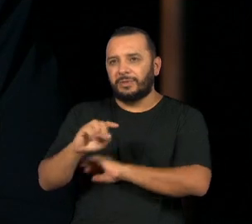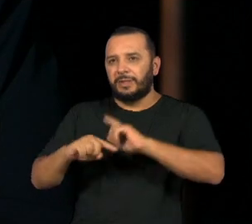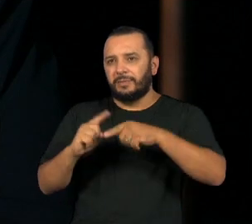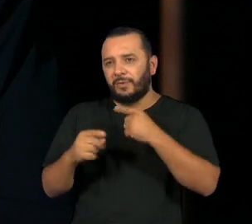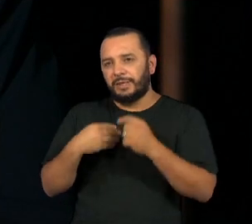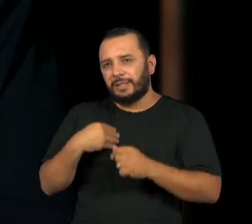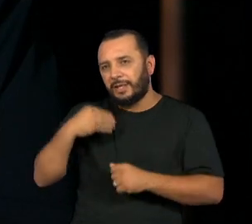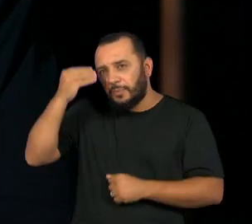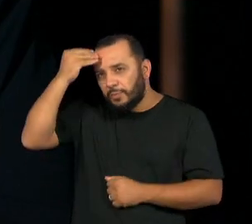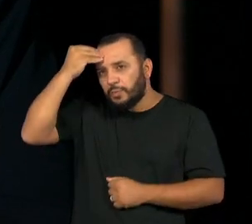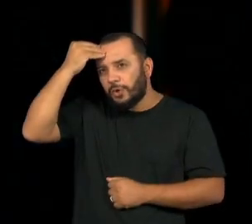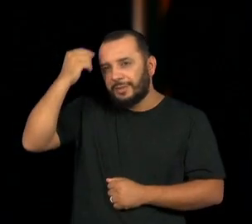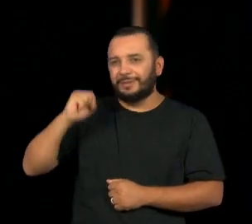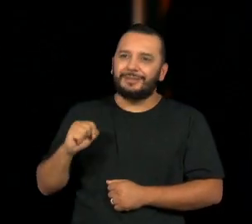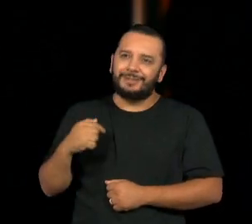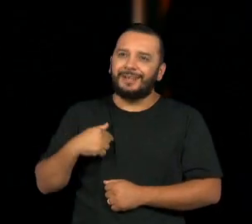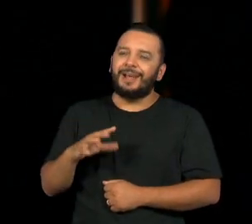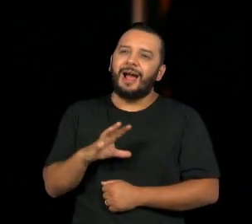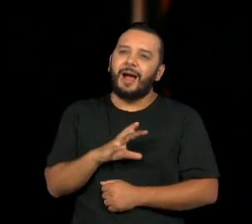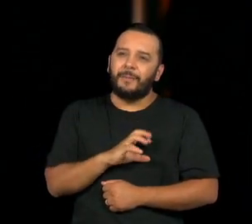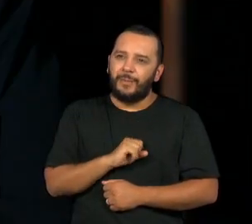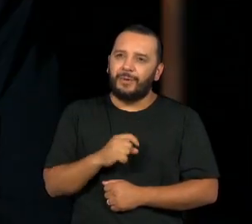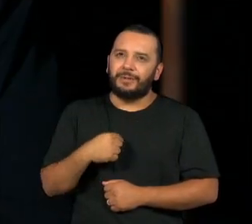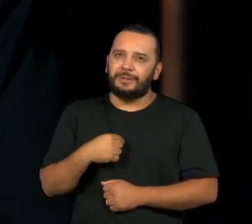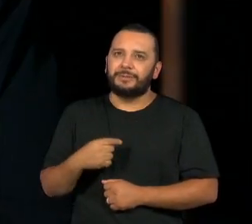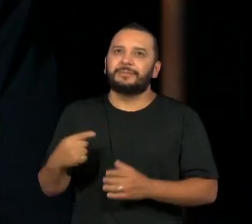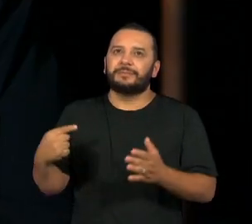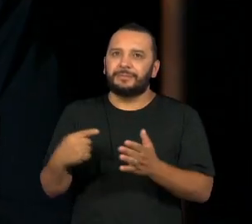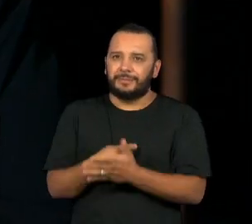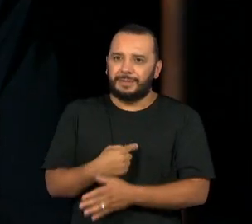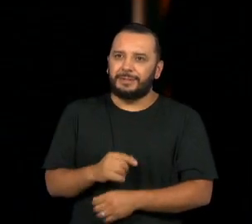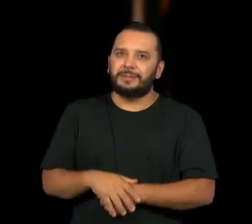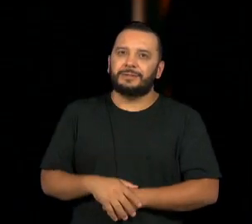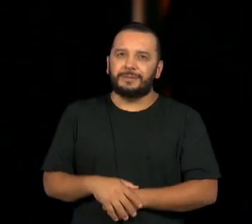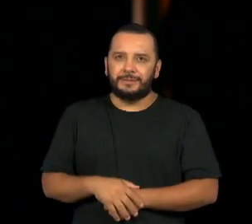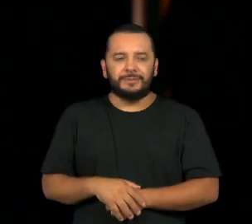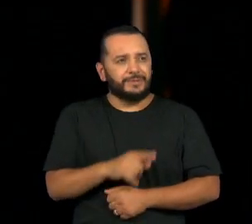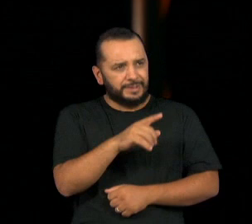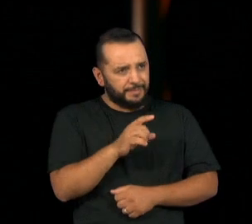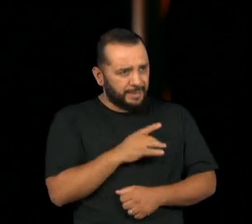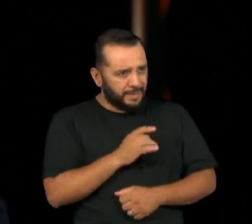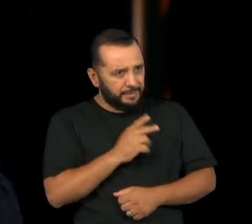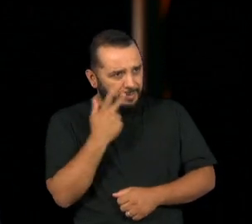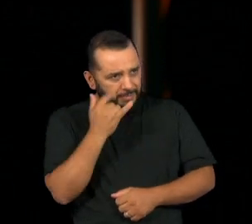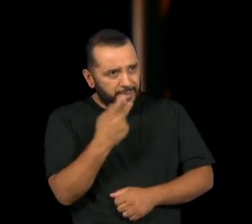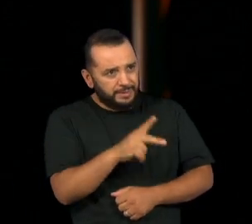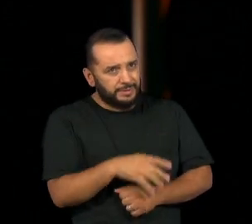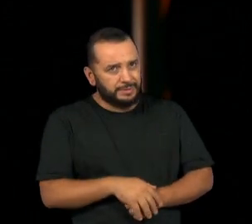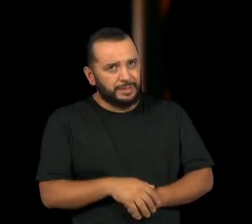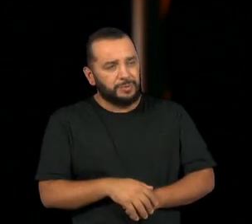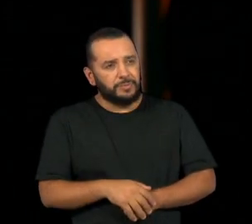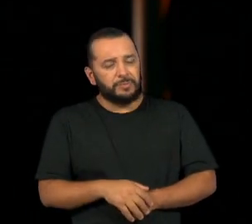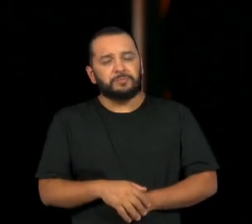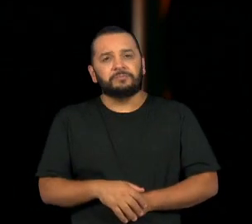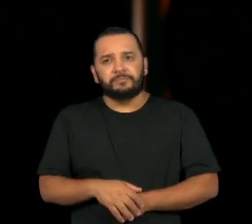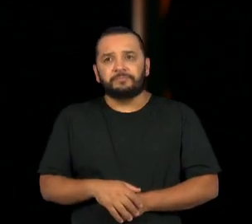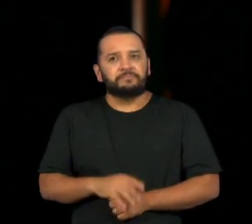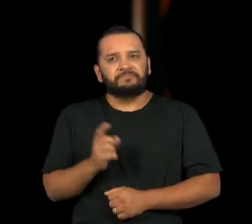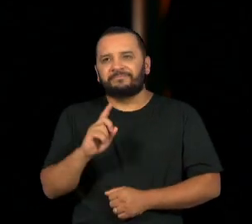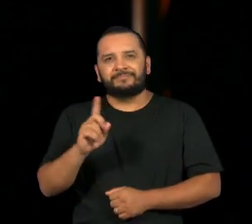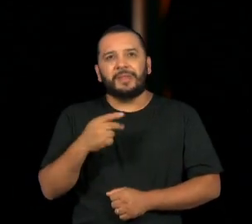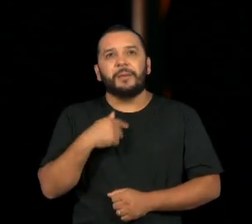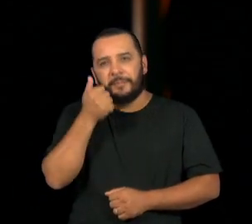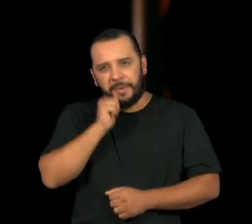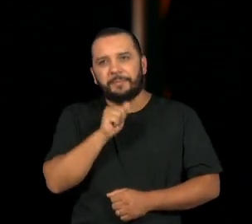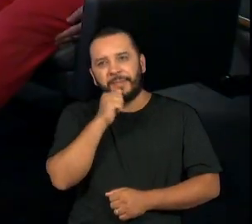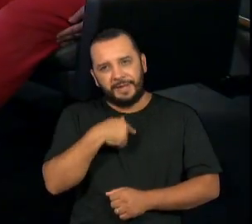muito amoroso, né? Pergunta bonita essa, né? Bonita mesmo. Você tinha medo do seu pai? Não, mas da minha mãe, sim.